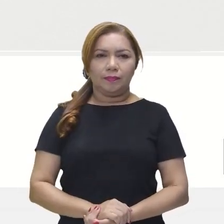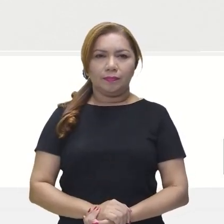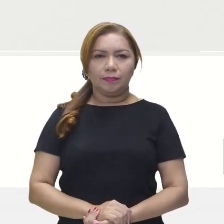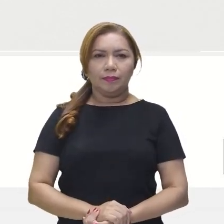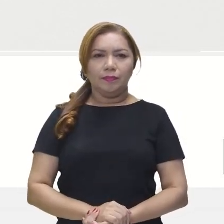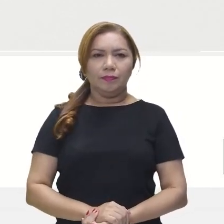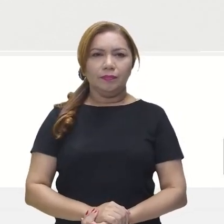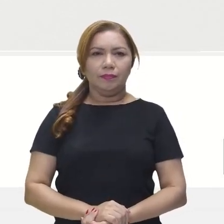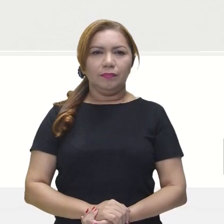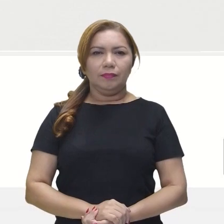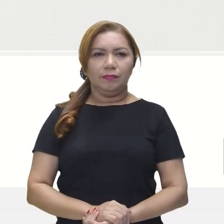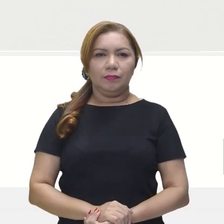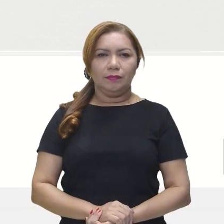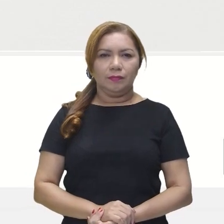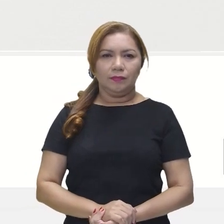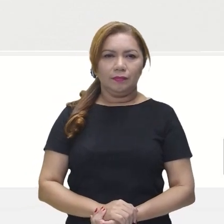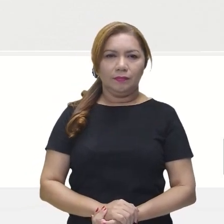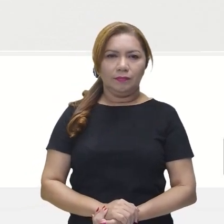pegar